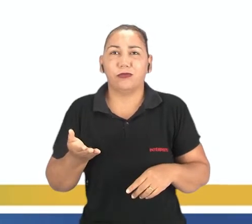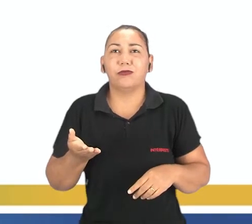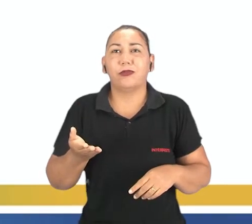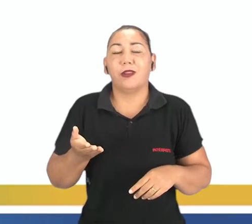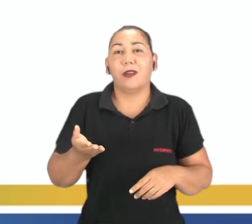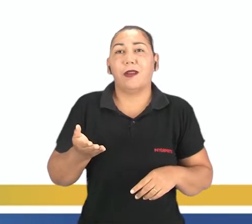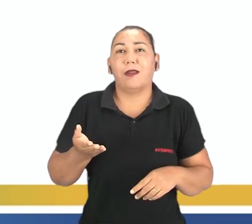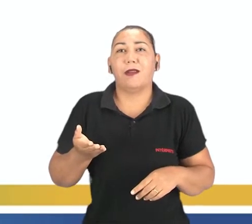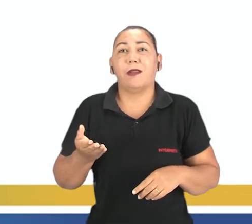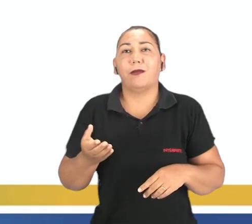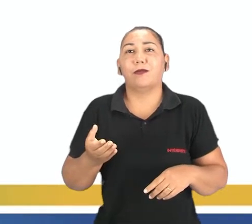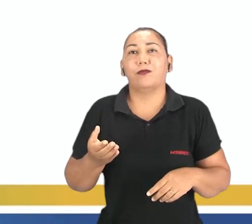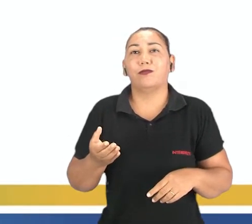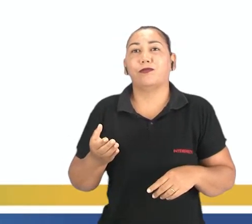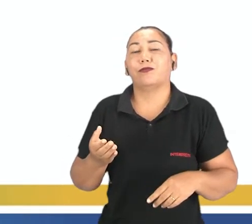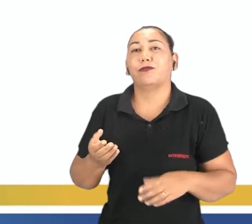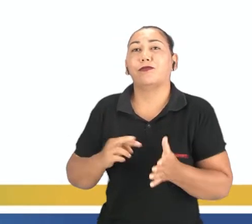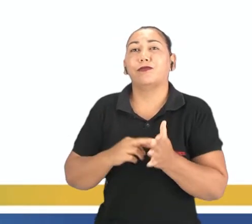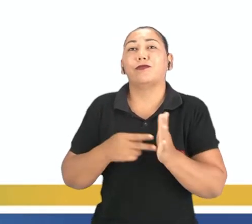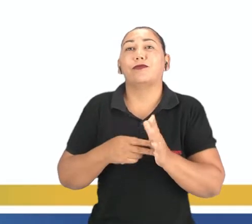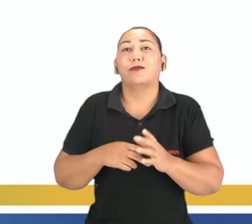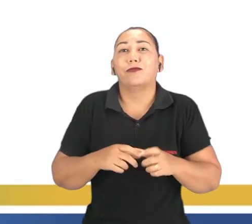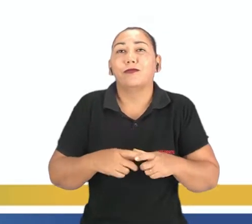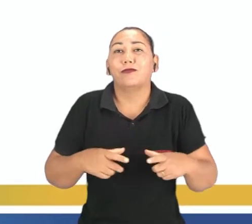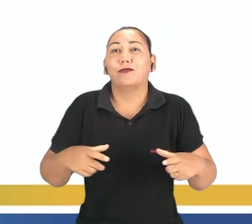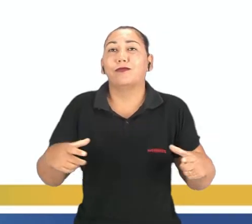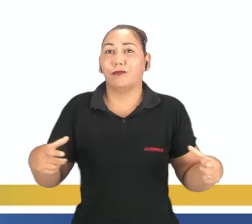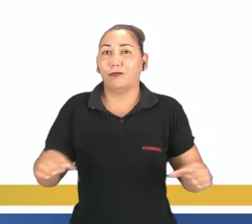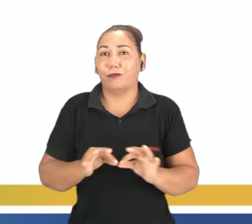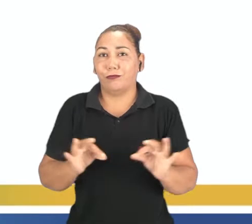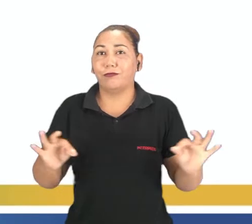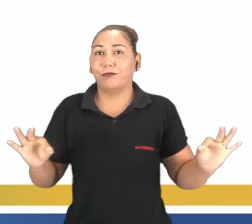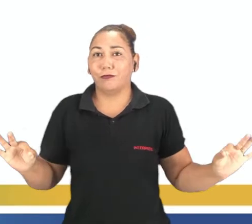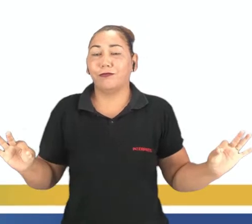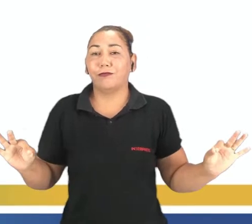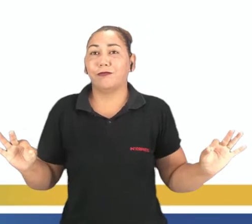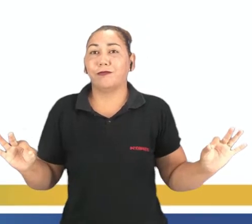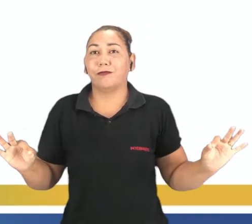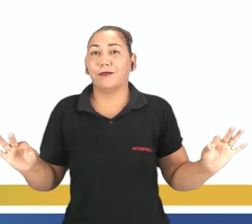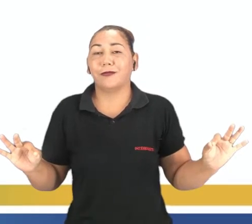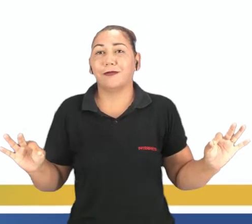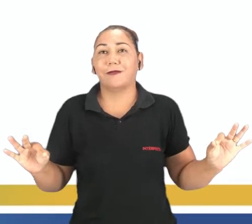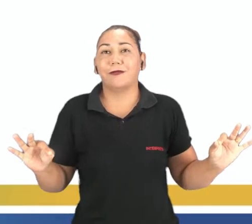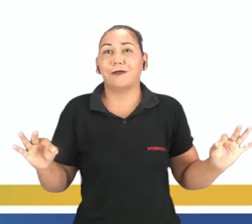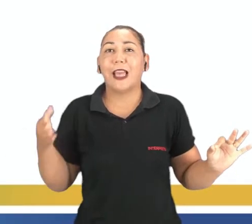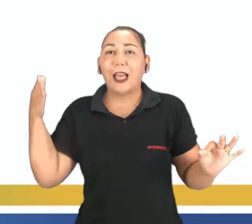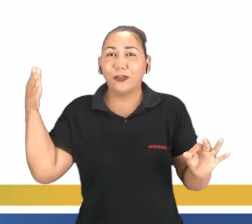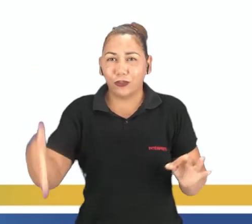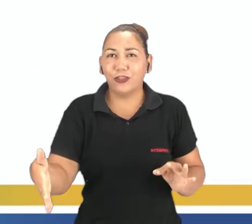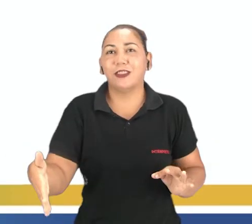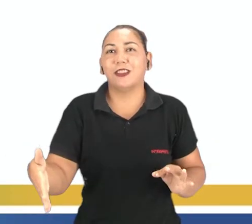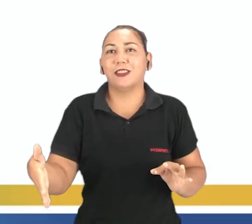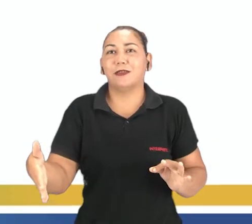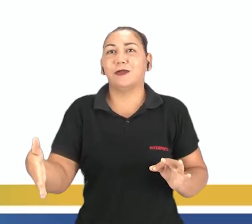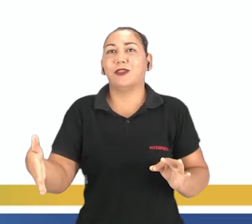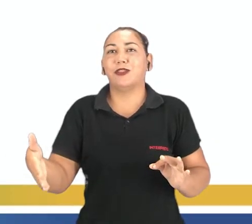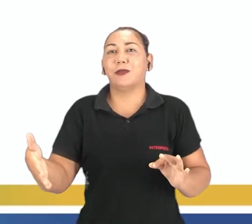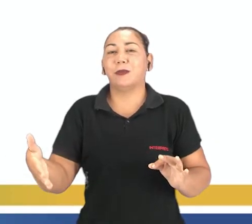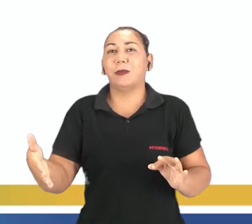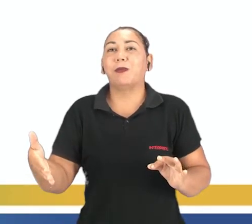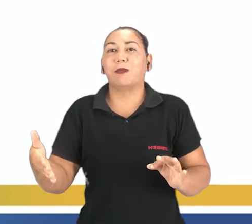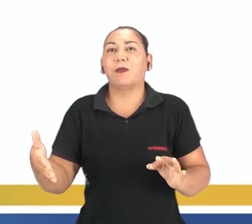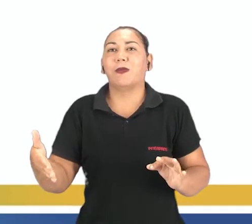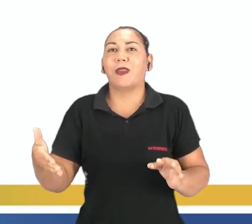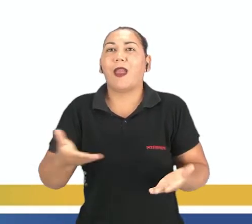que a grandeza, a quantidade de funcionários aí, ela é diretamente proporcional ao inverso do tempo,